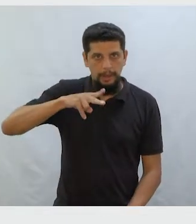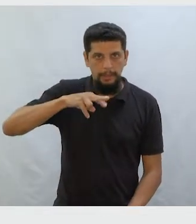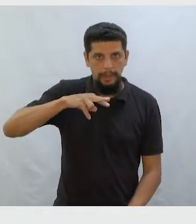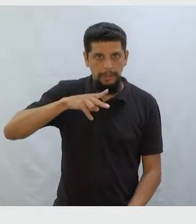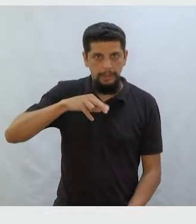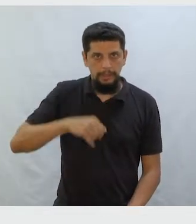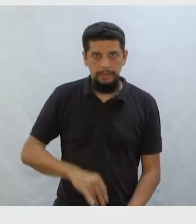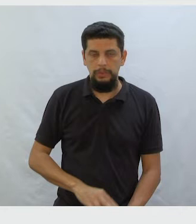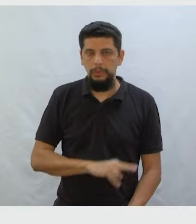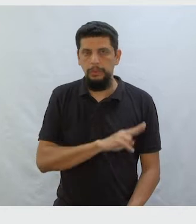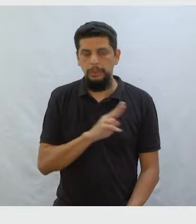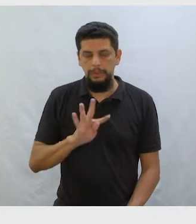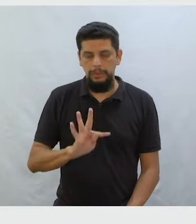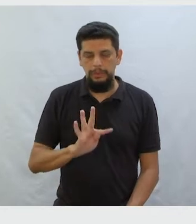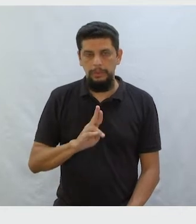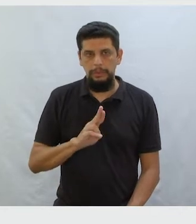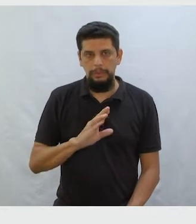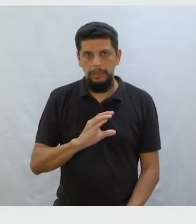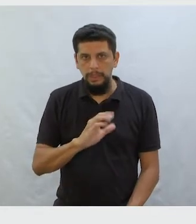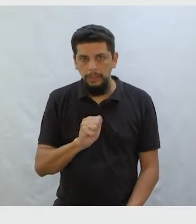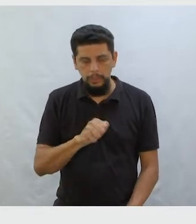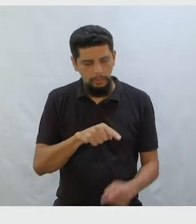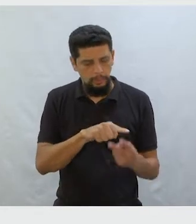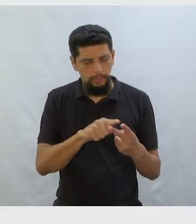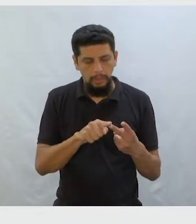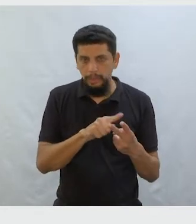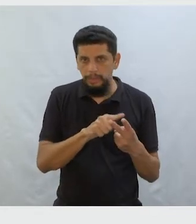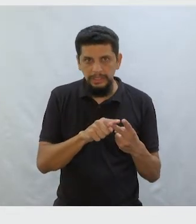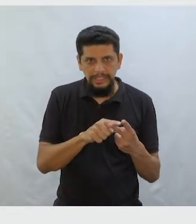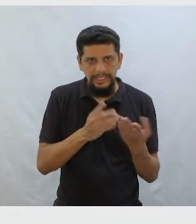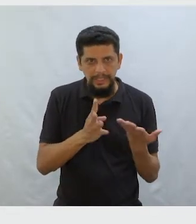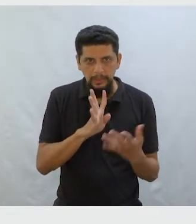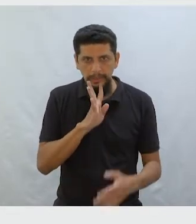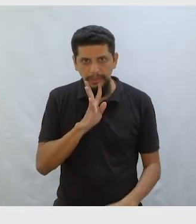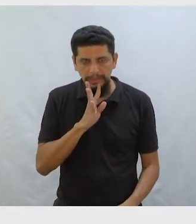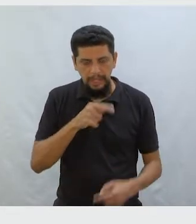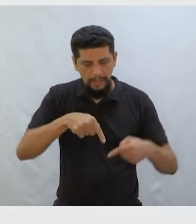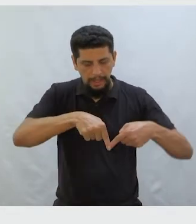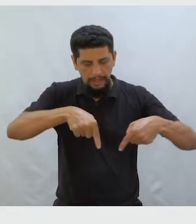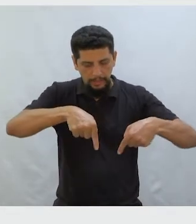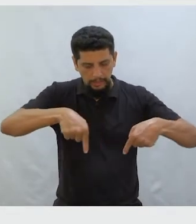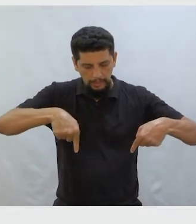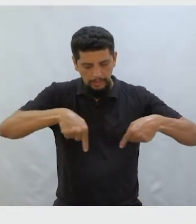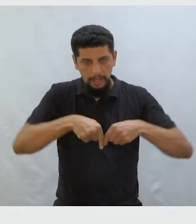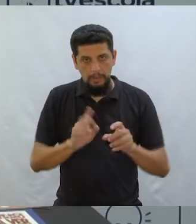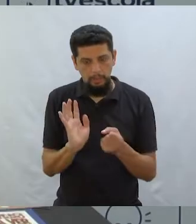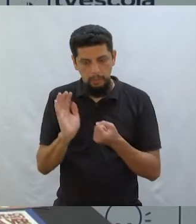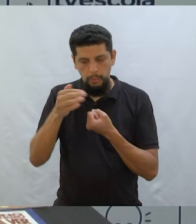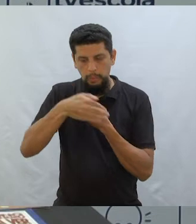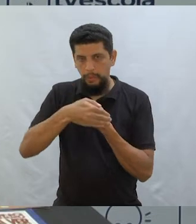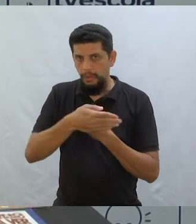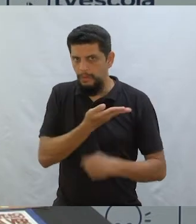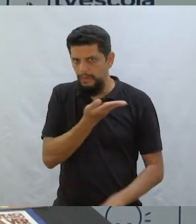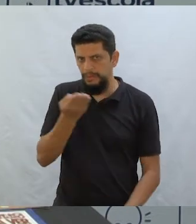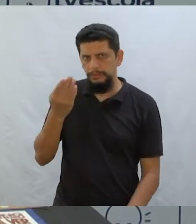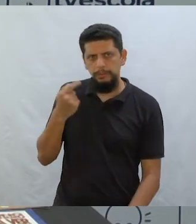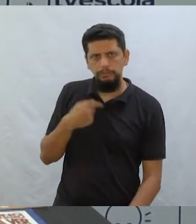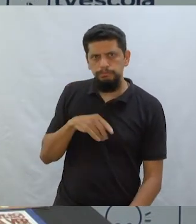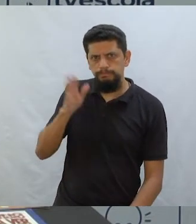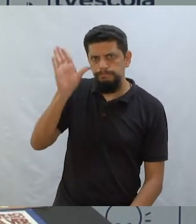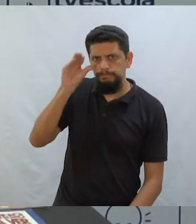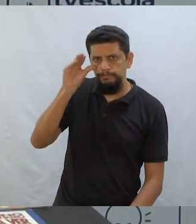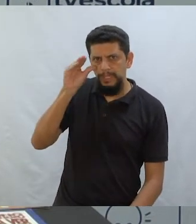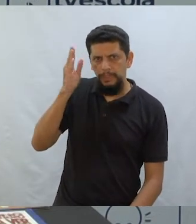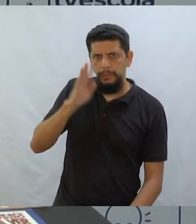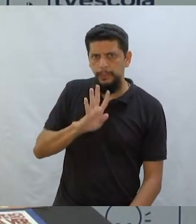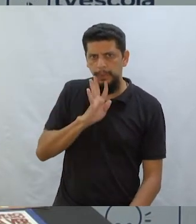a Tuca os dois estavam loucos para conhecer a sala misteriosa e você também não ficaria